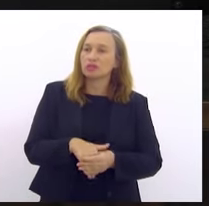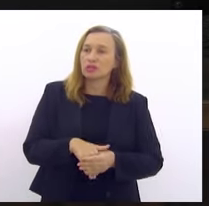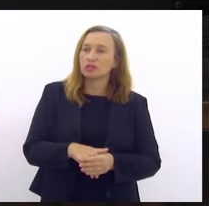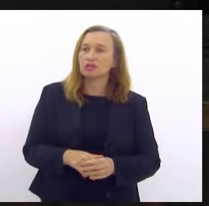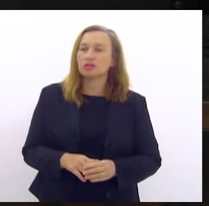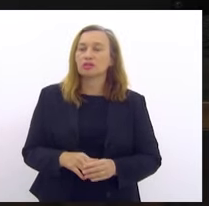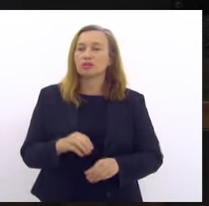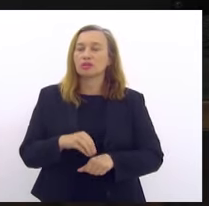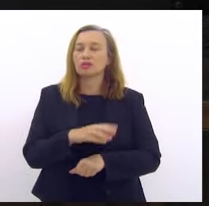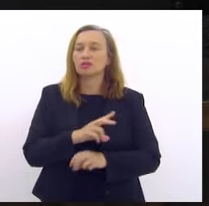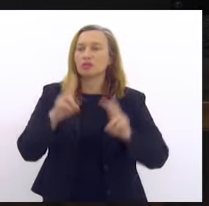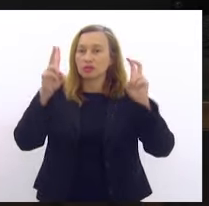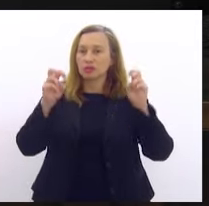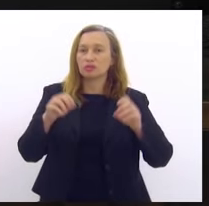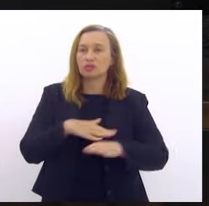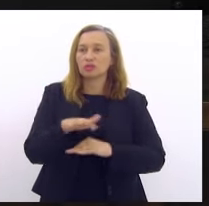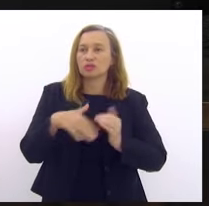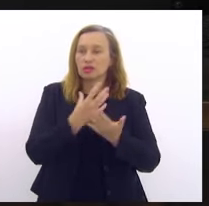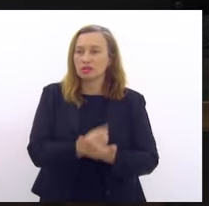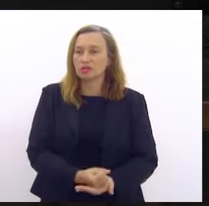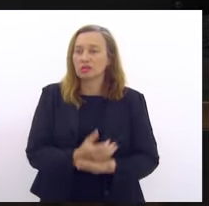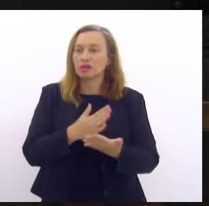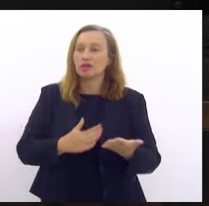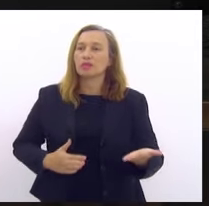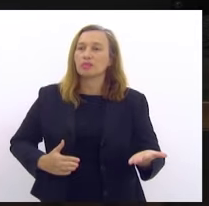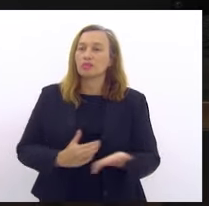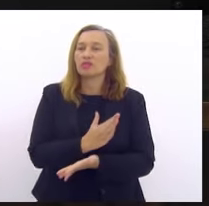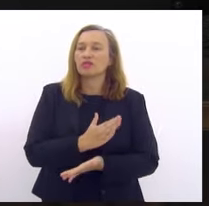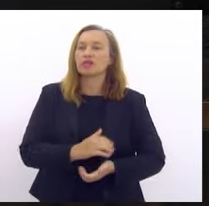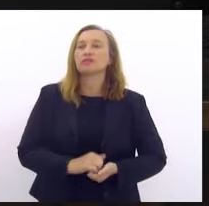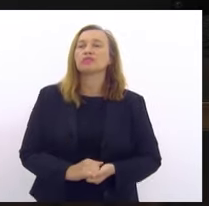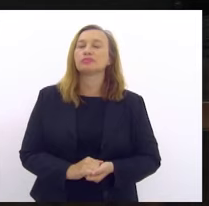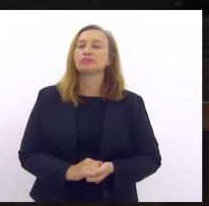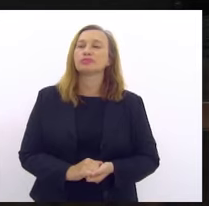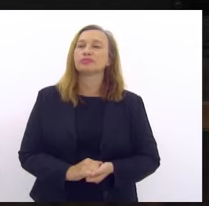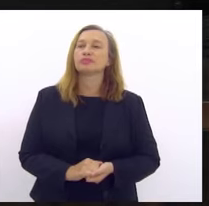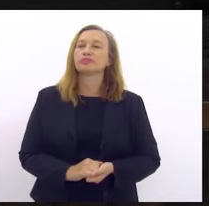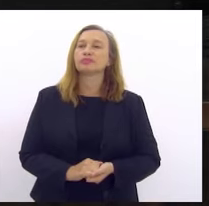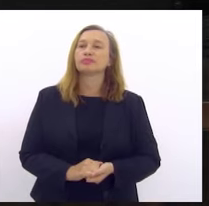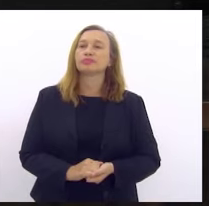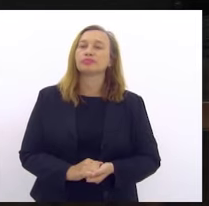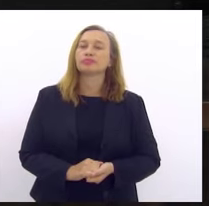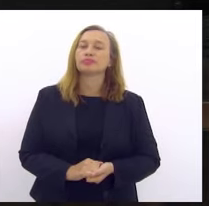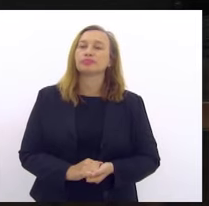matéria destacada. Senhores que aprovam, permaneçam como estão. Aprovado.